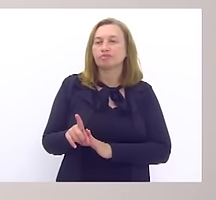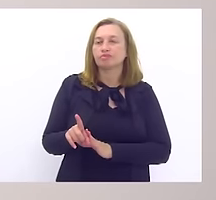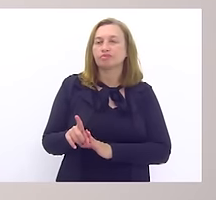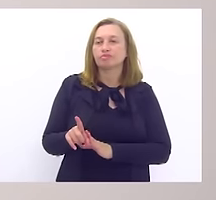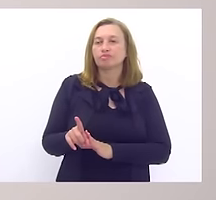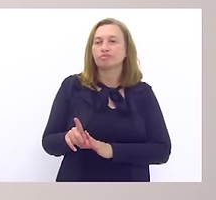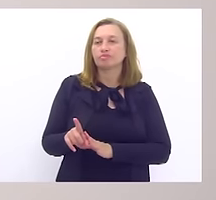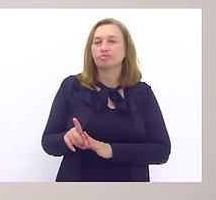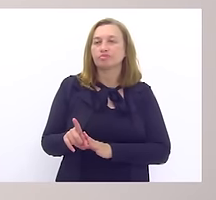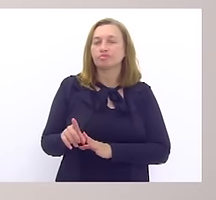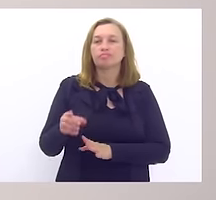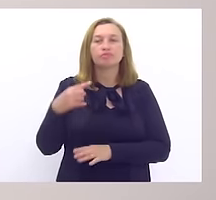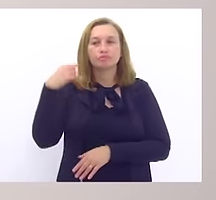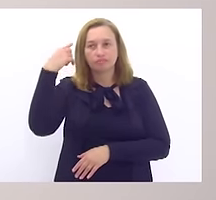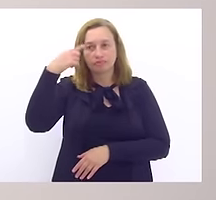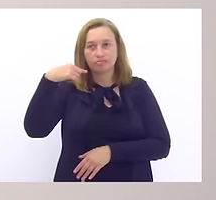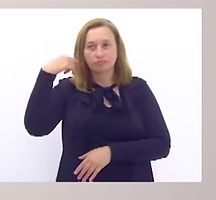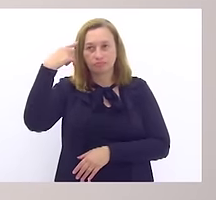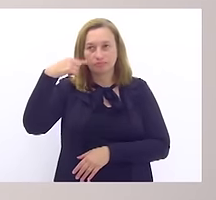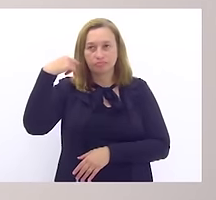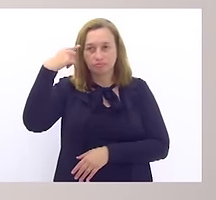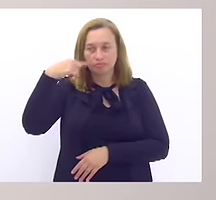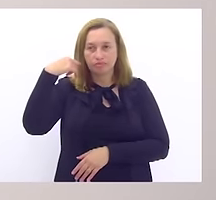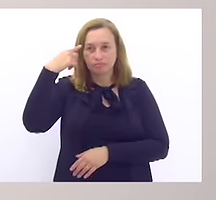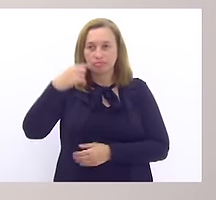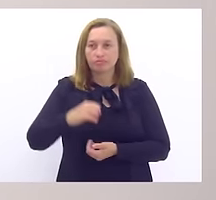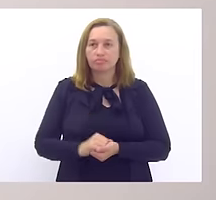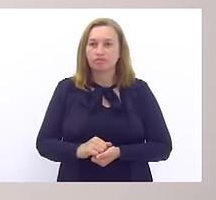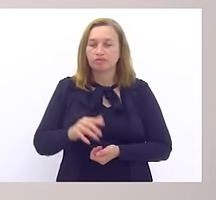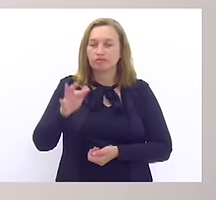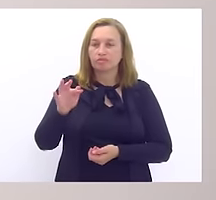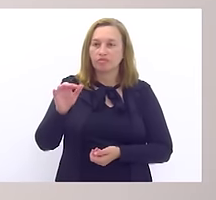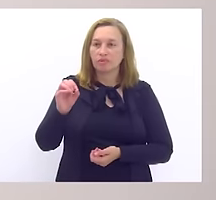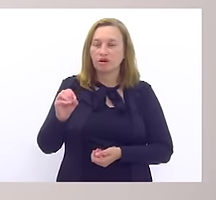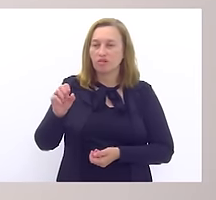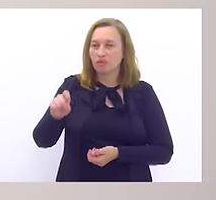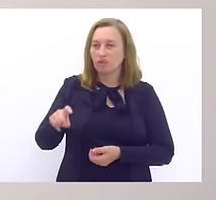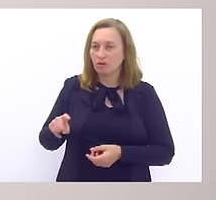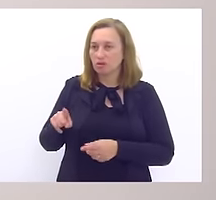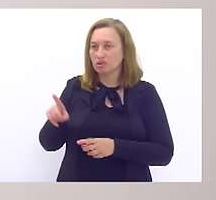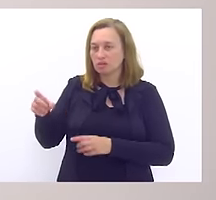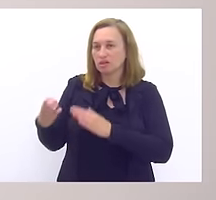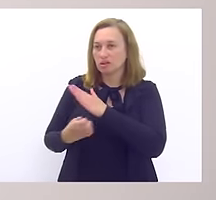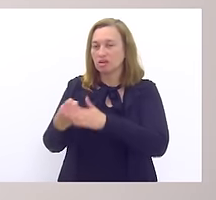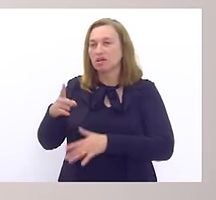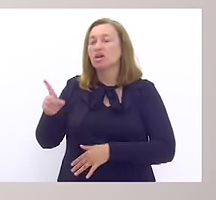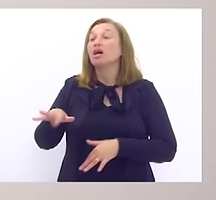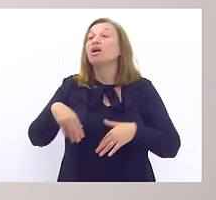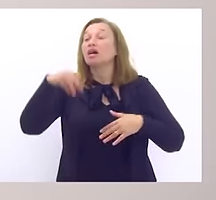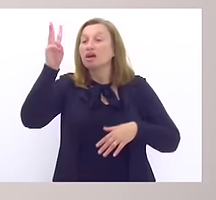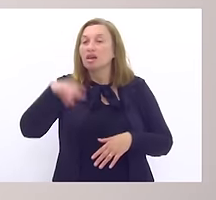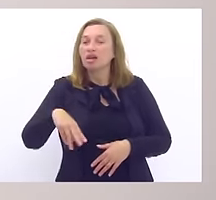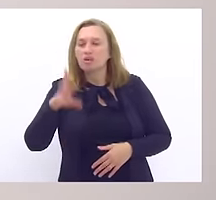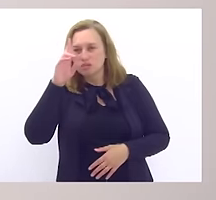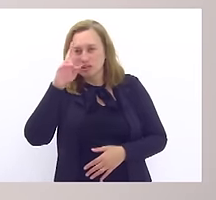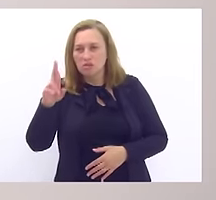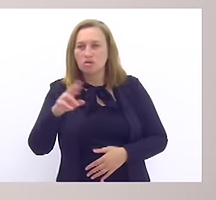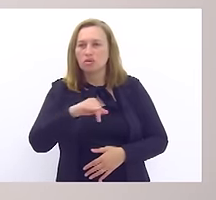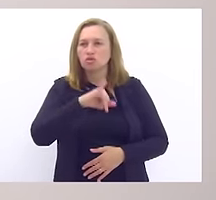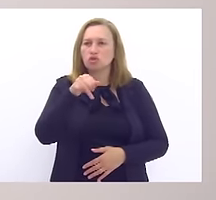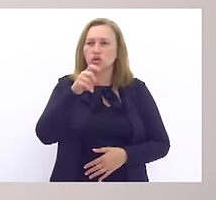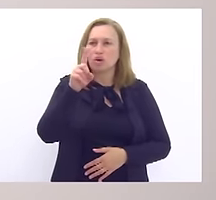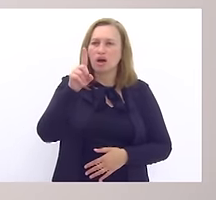ao advogado não faz a Fox para ela ela eles ficarem em Silêncio Quem é o senhor Acir Joaquim da